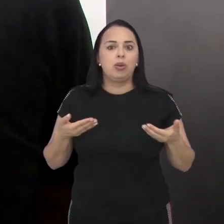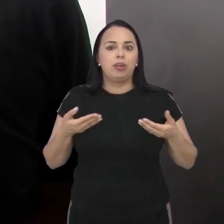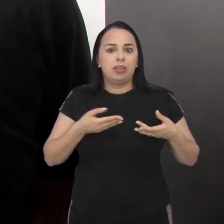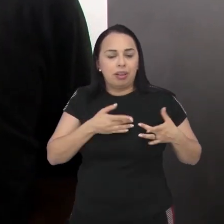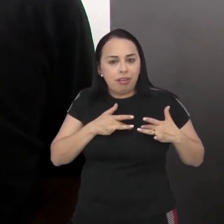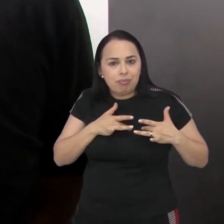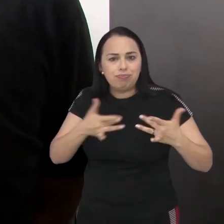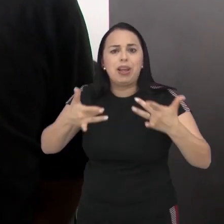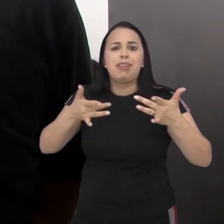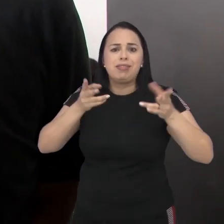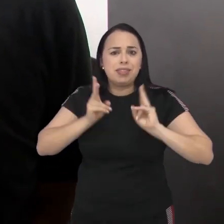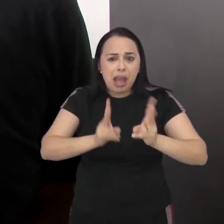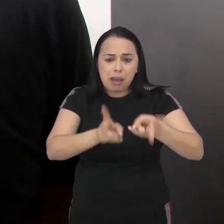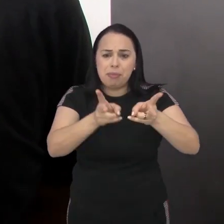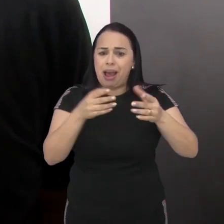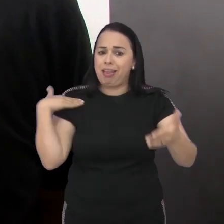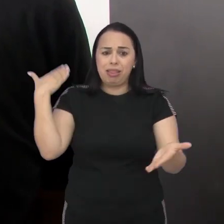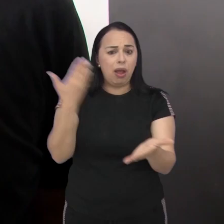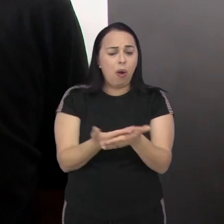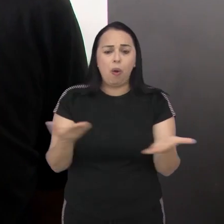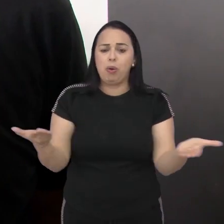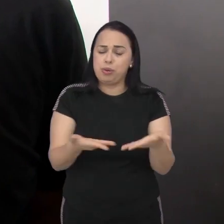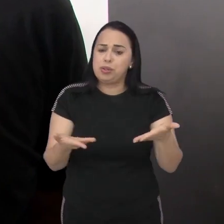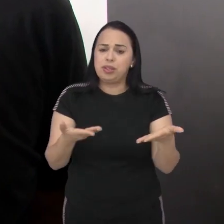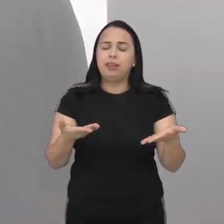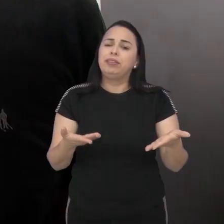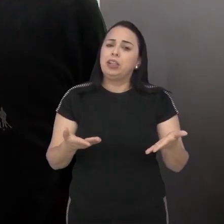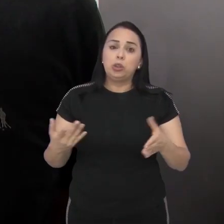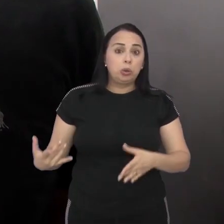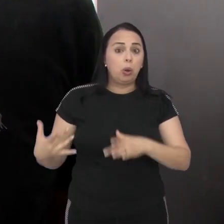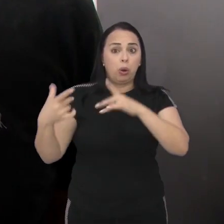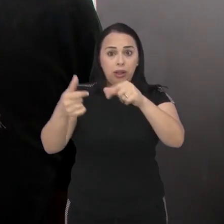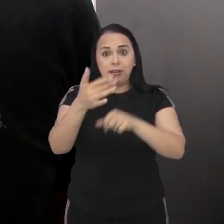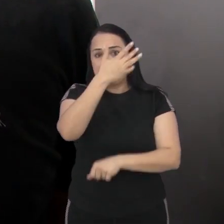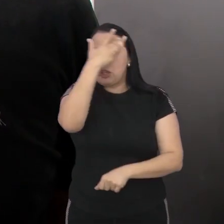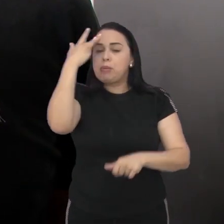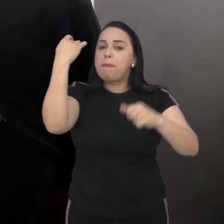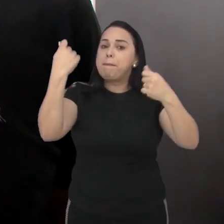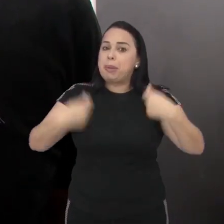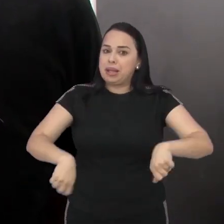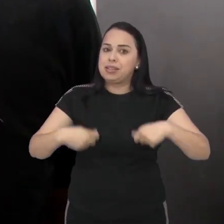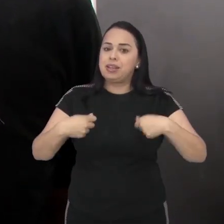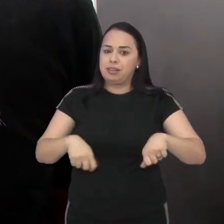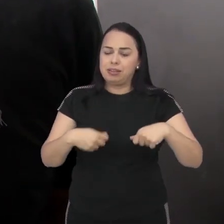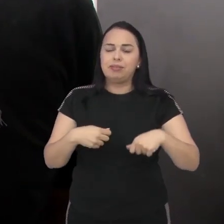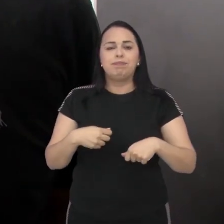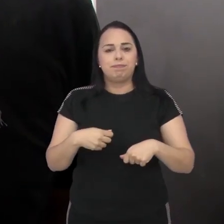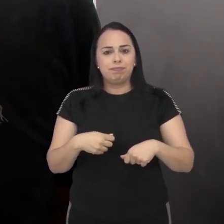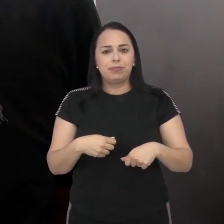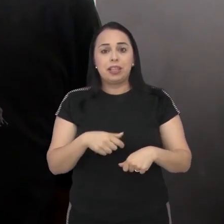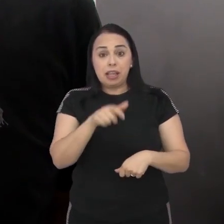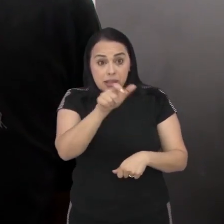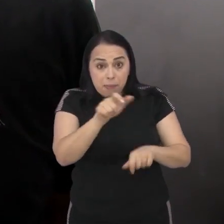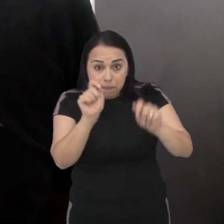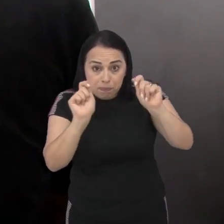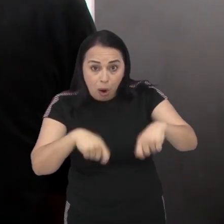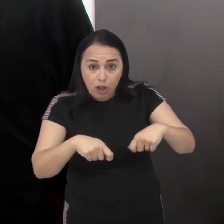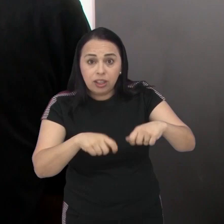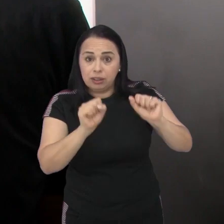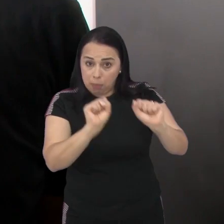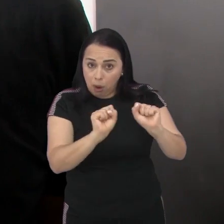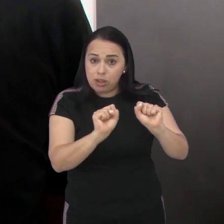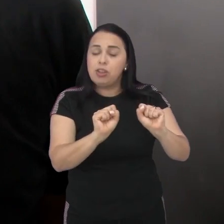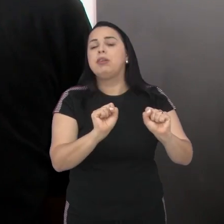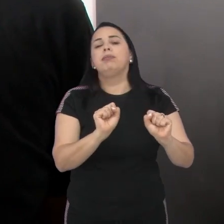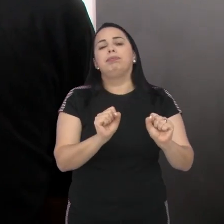doador. Sempre fui doador e continuo até hoje. Eu acho que todo mundo deveria, sabe, quem